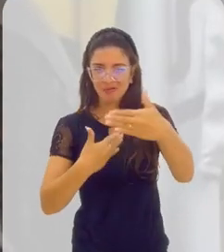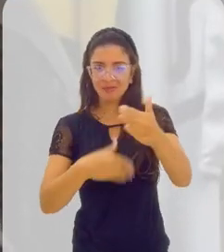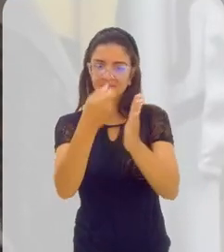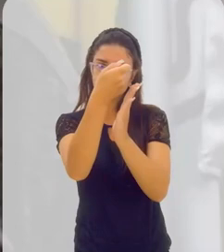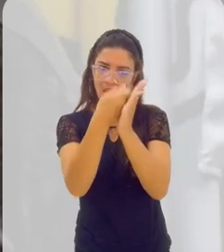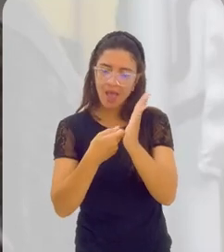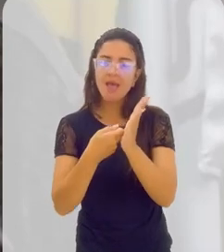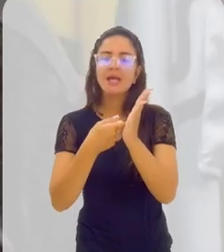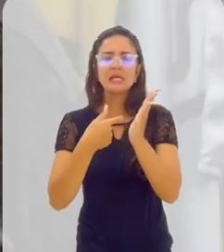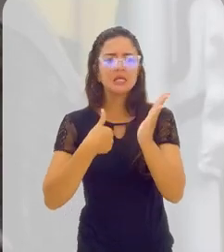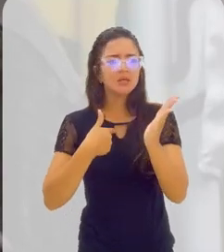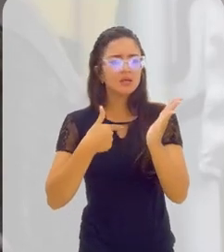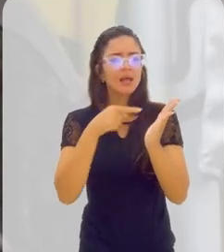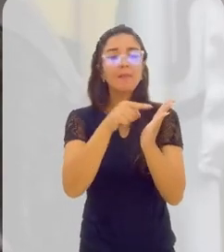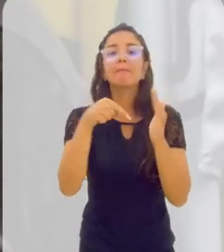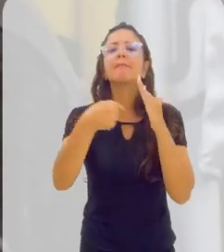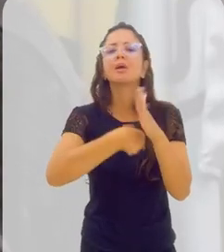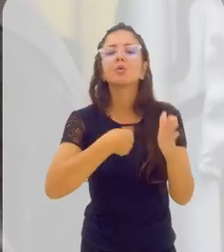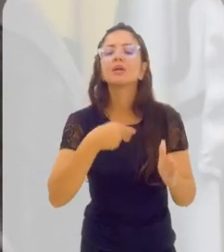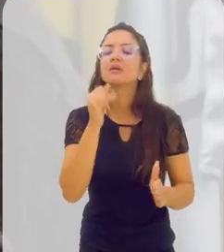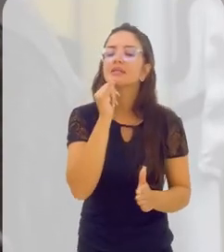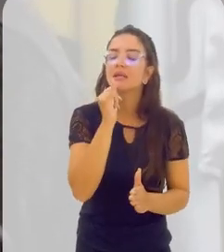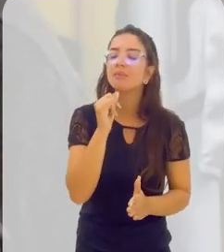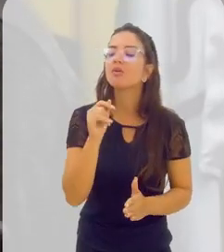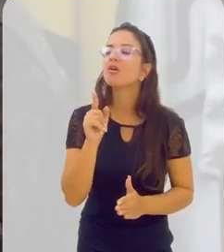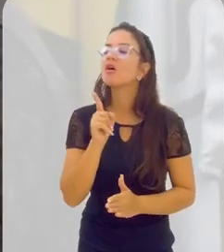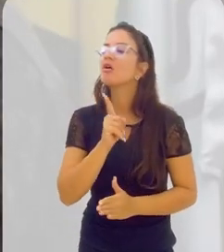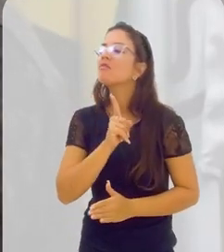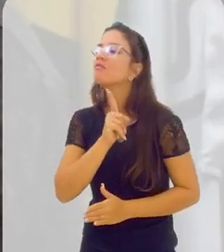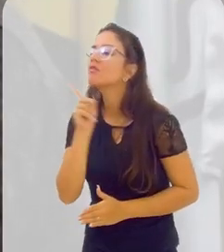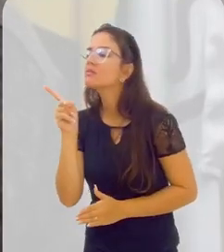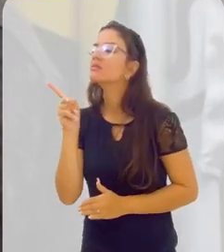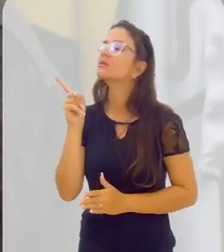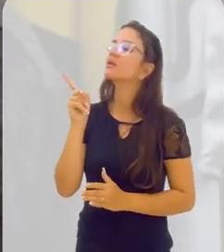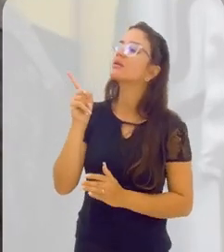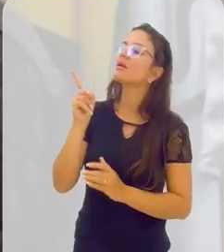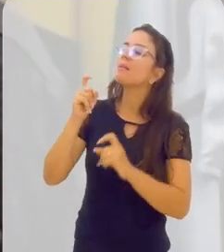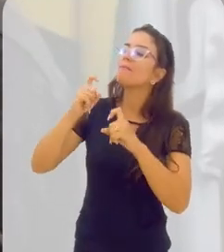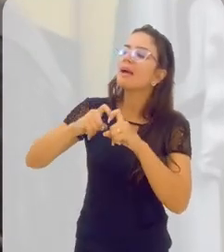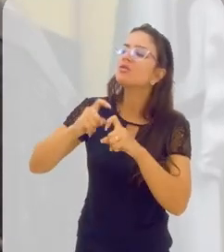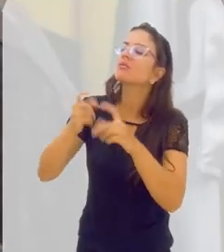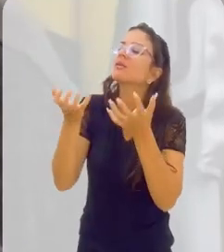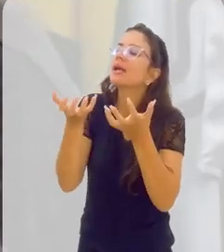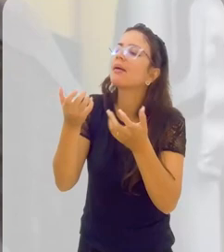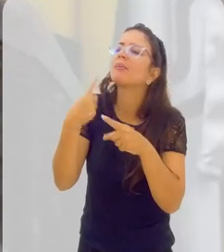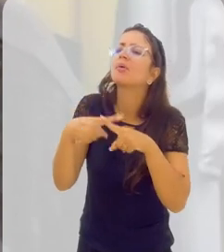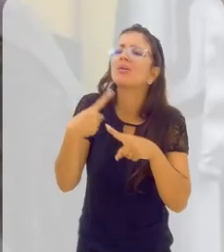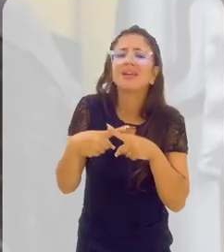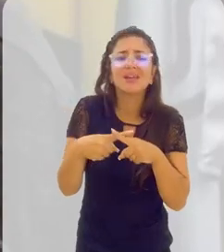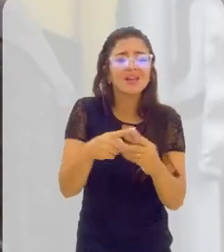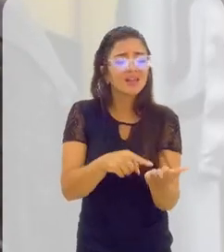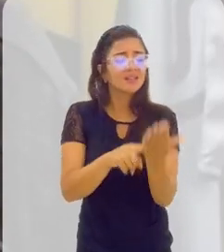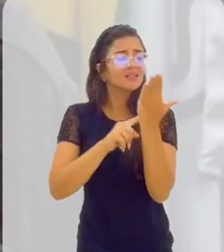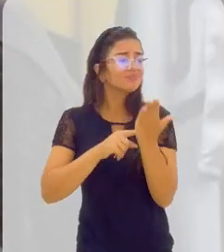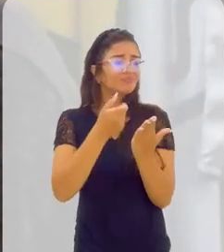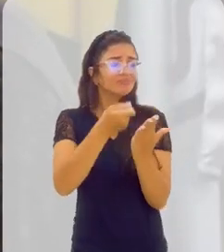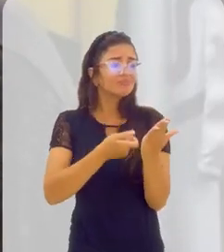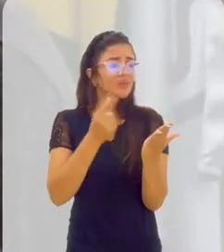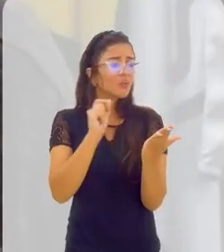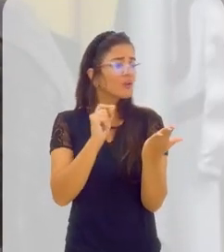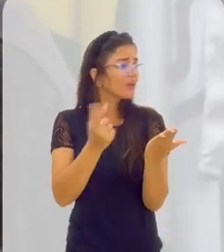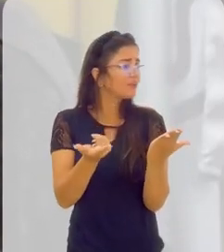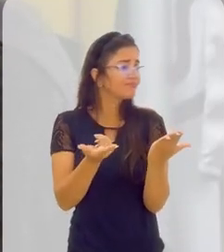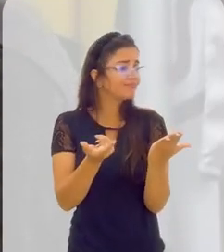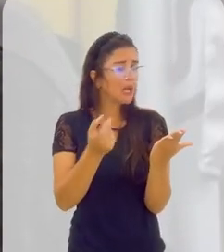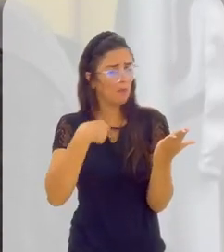eu falava assim o que que eu vou escrever o que eles querem ouvir que nasci para Santos essas coisas não vou escrever porque não é minha praia é